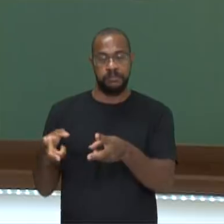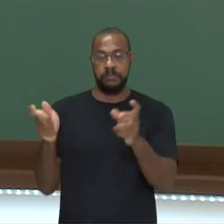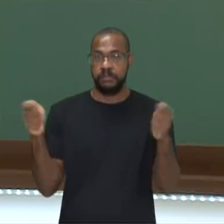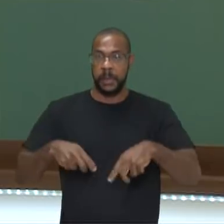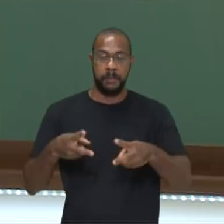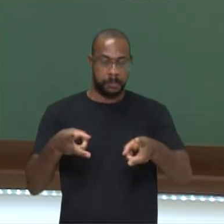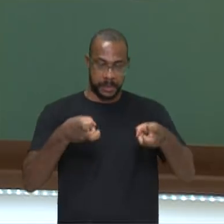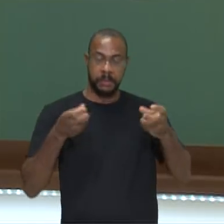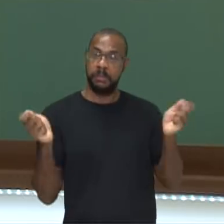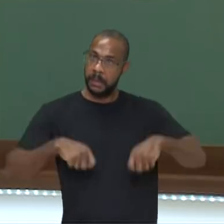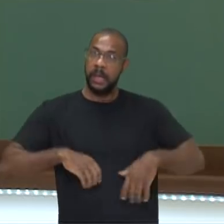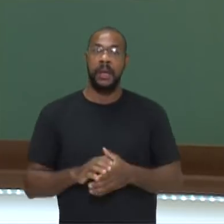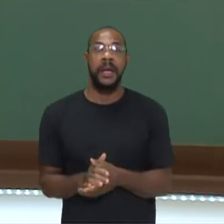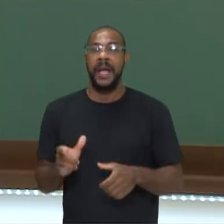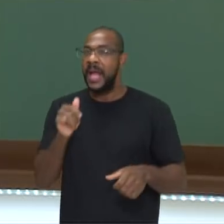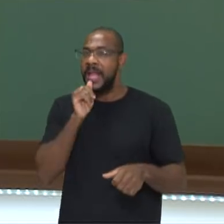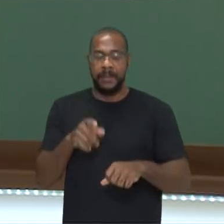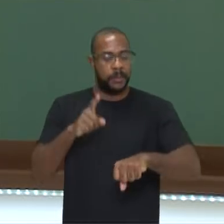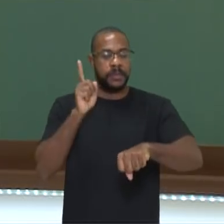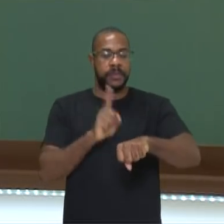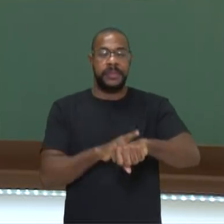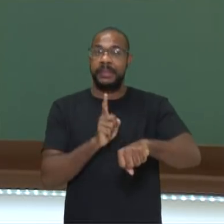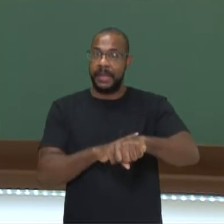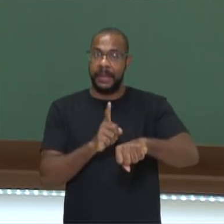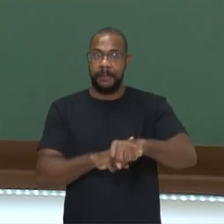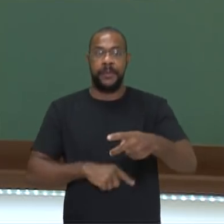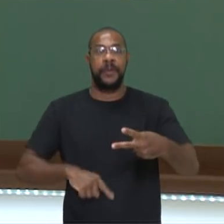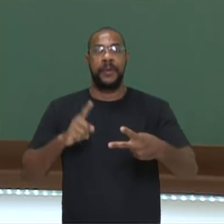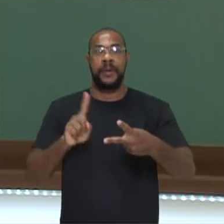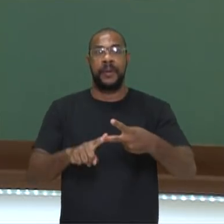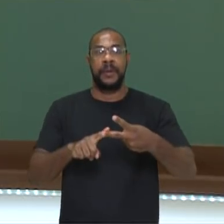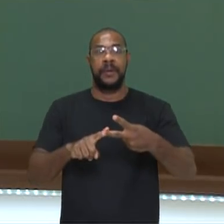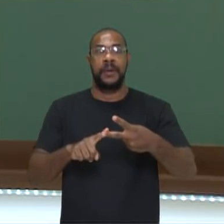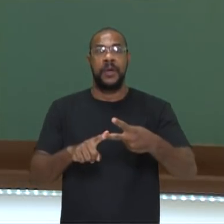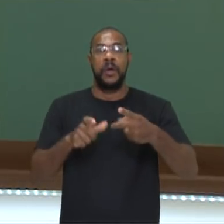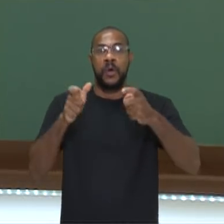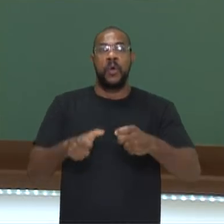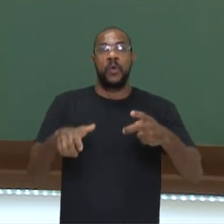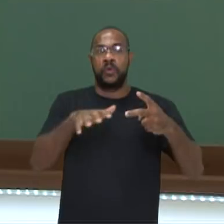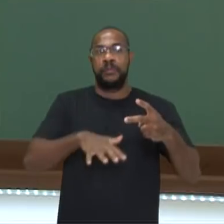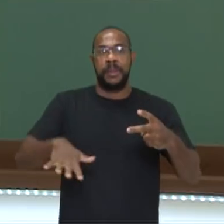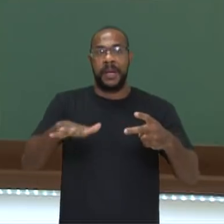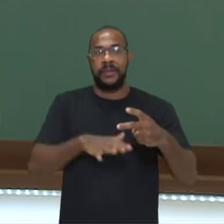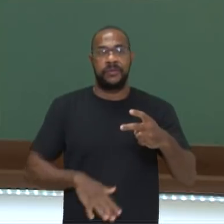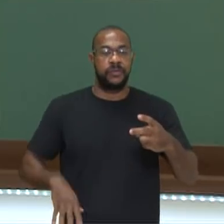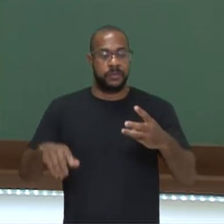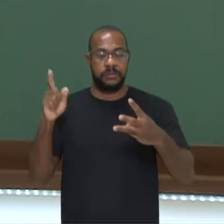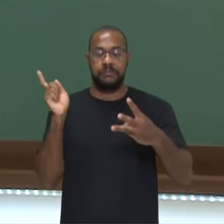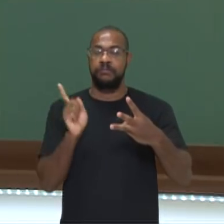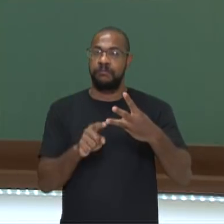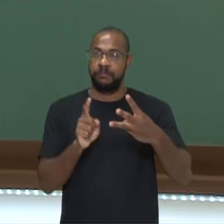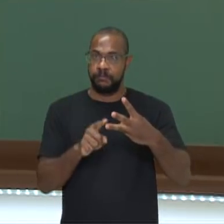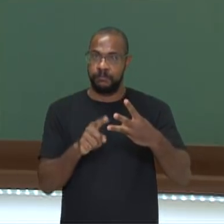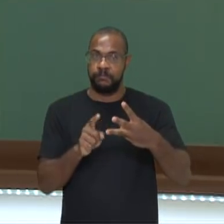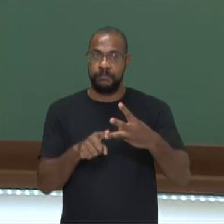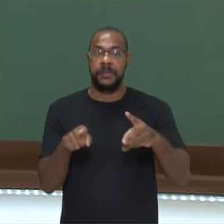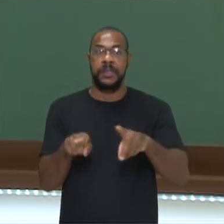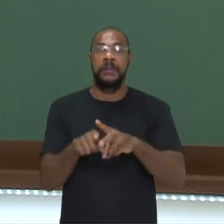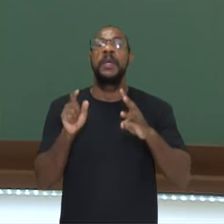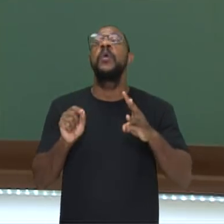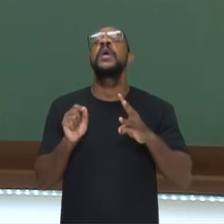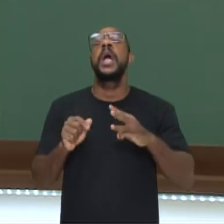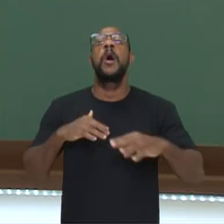O tempo da dança, certo? Que é o que vai dar o ritmo, o espaço aonde a dança